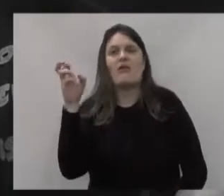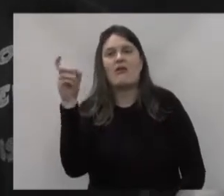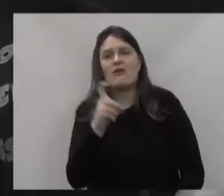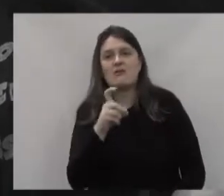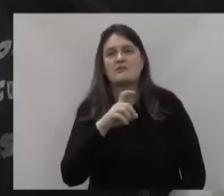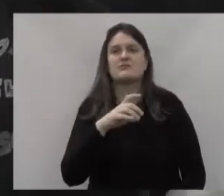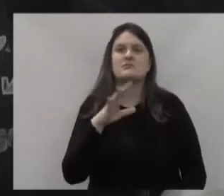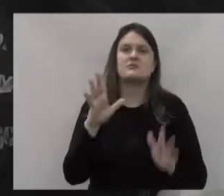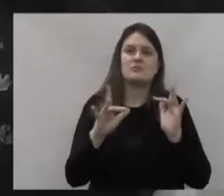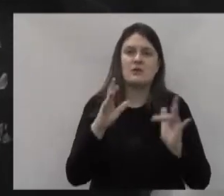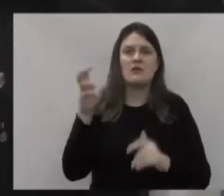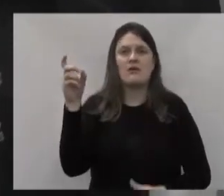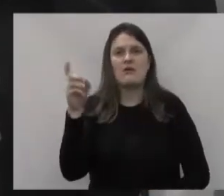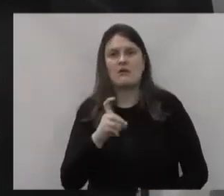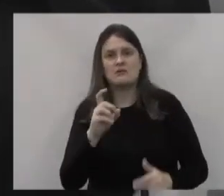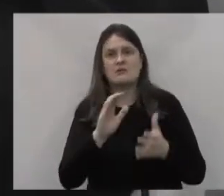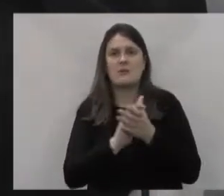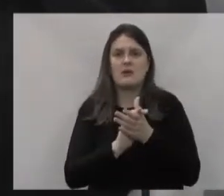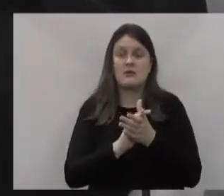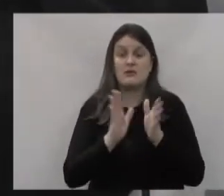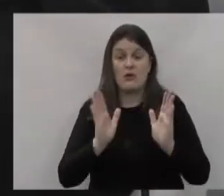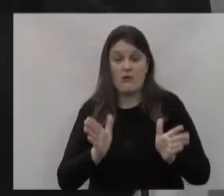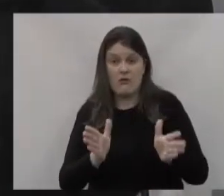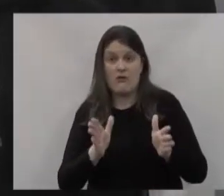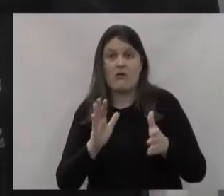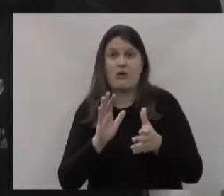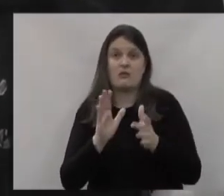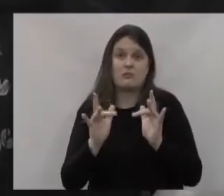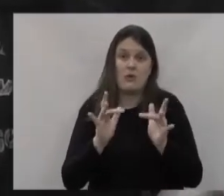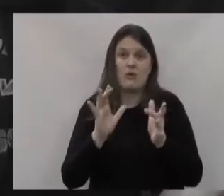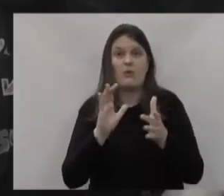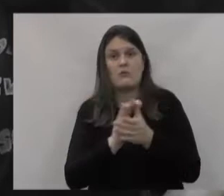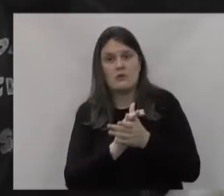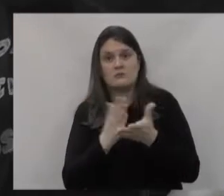Ex-namorado, ex-marido, atual namorado.